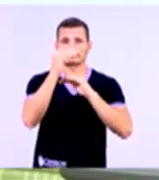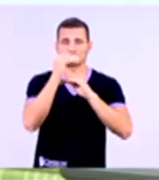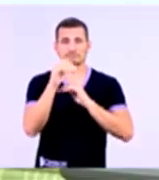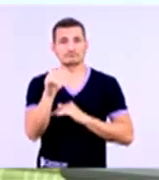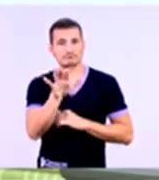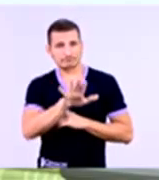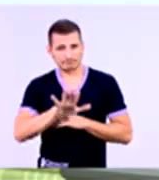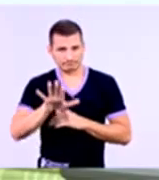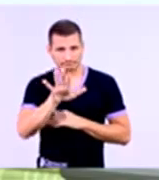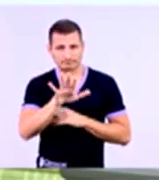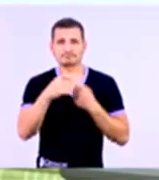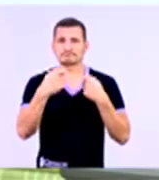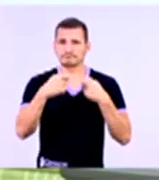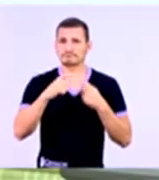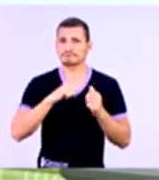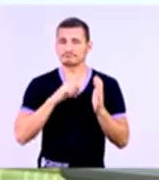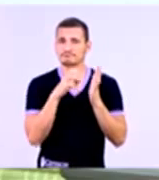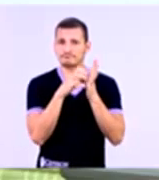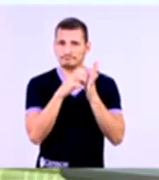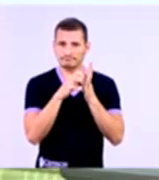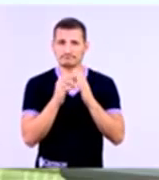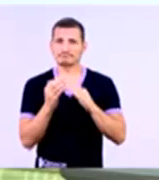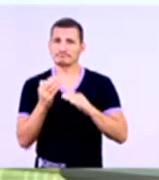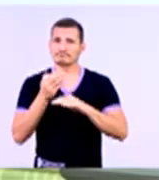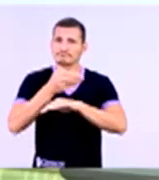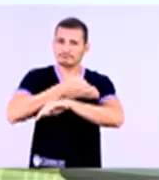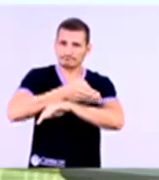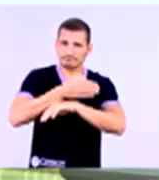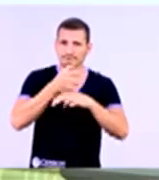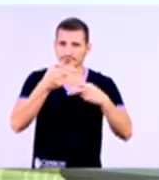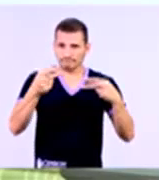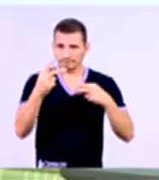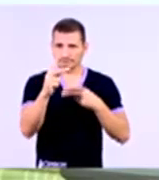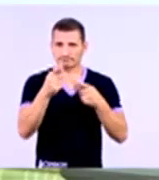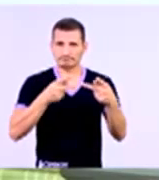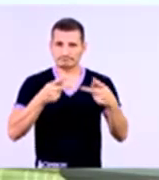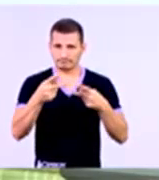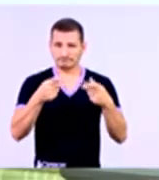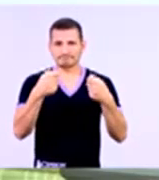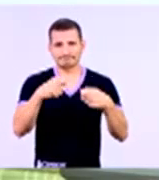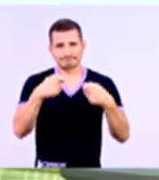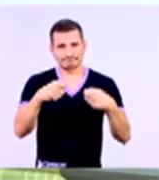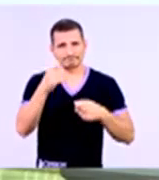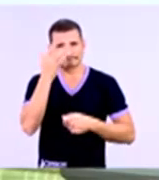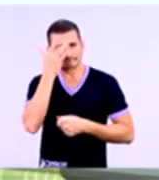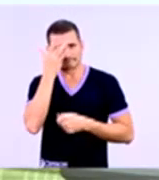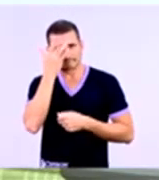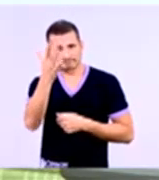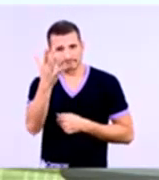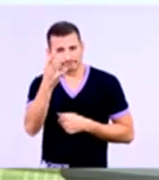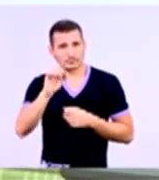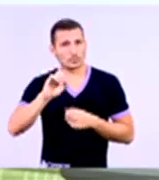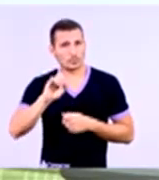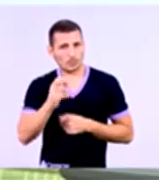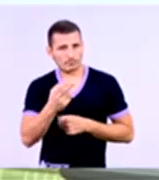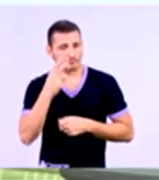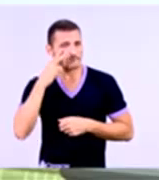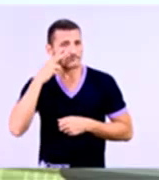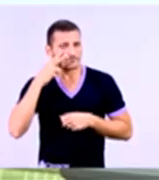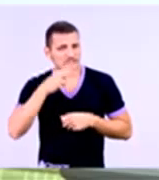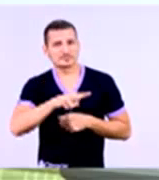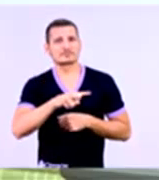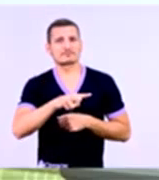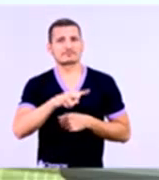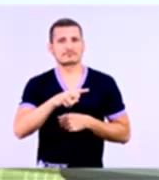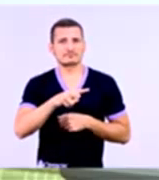essas características. O acesso aos recursos do seu projeto precisam ser fáceis ou ainda visíveis.